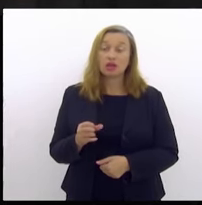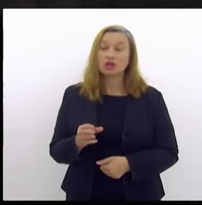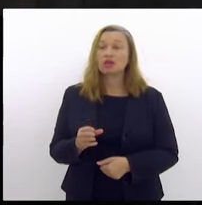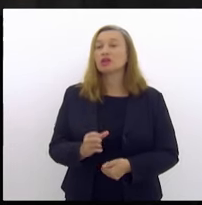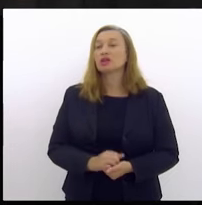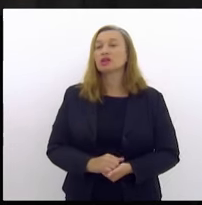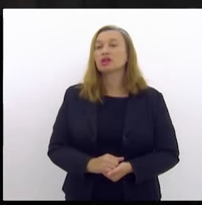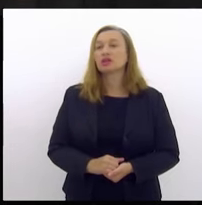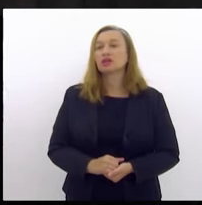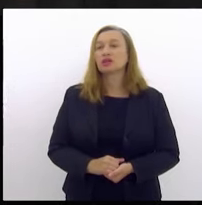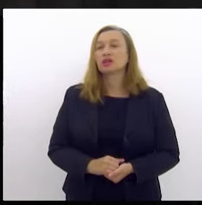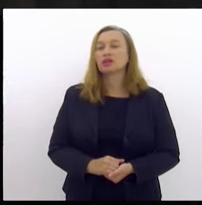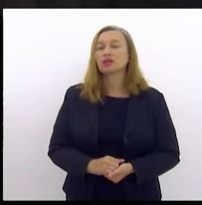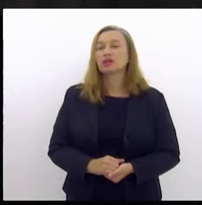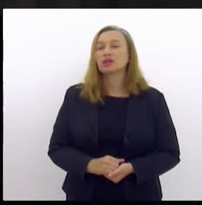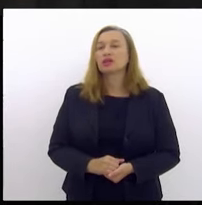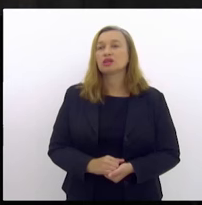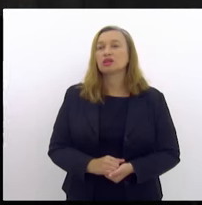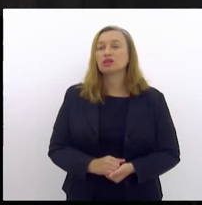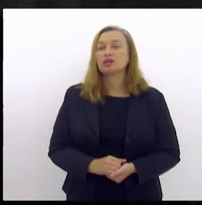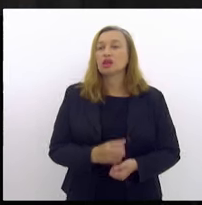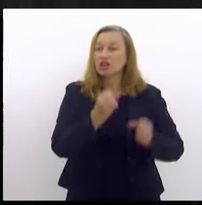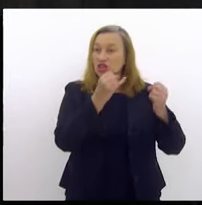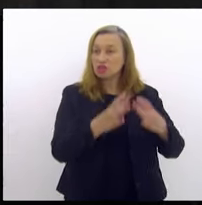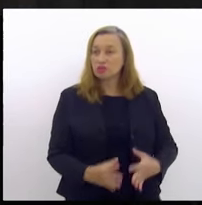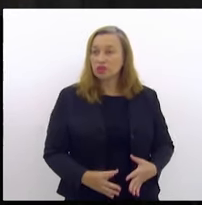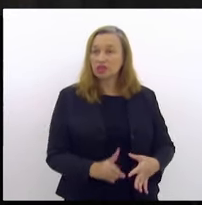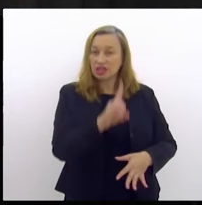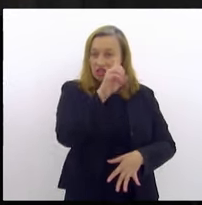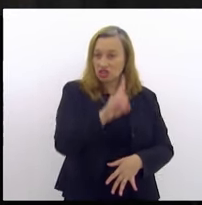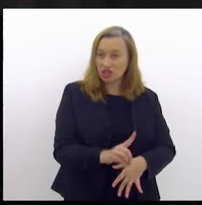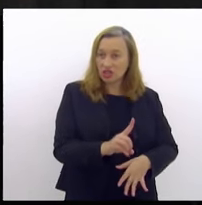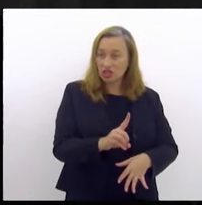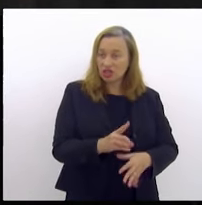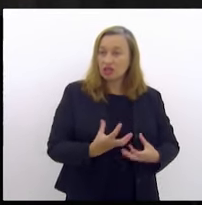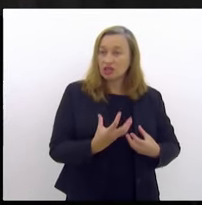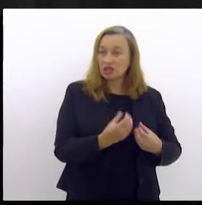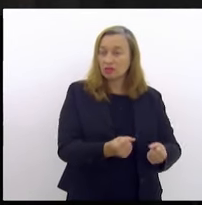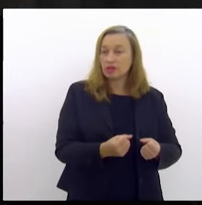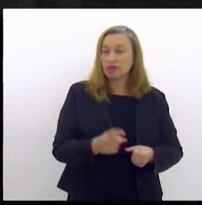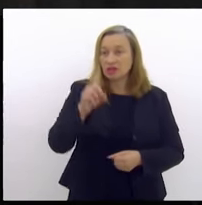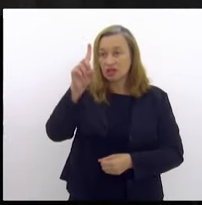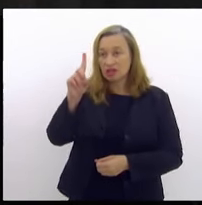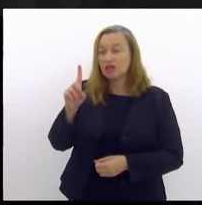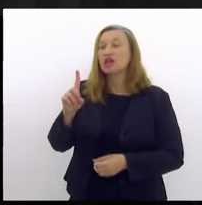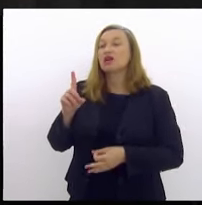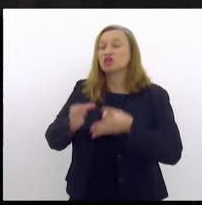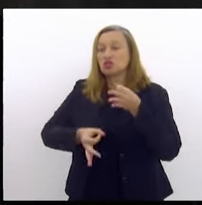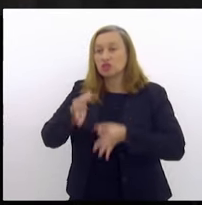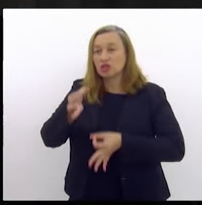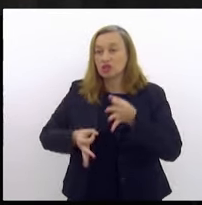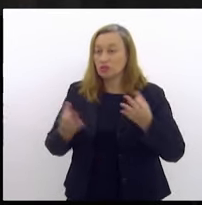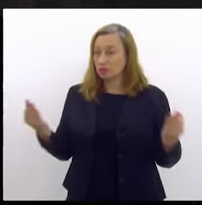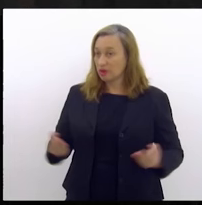define o que é direito adquirido, ato jurídico perfeito e coisa julgada.